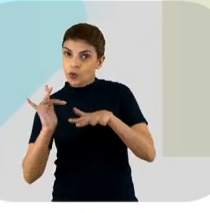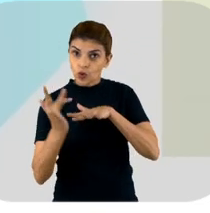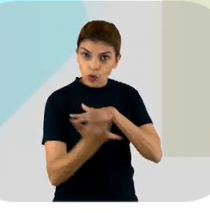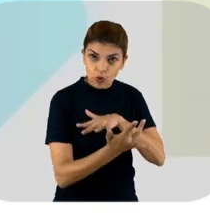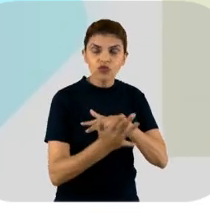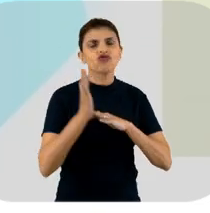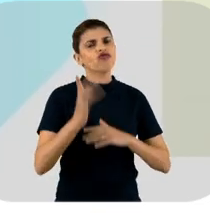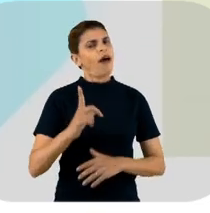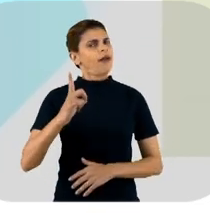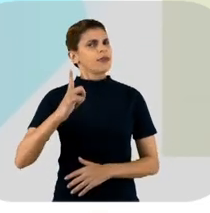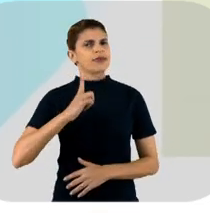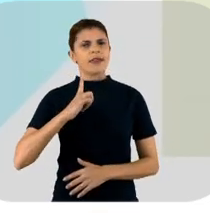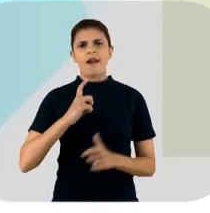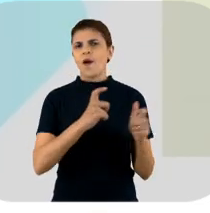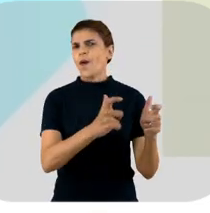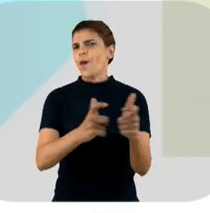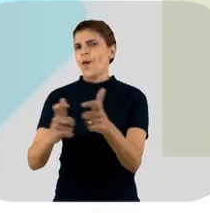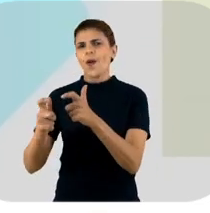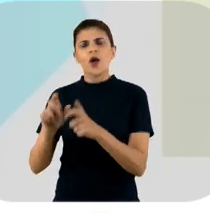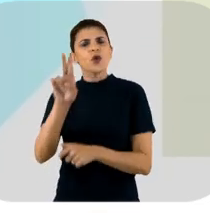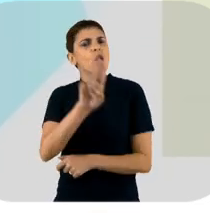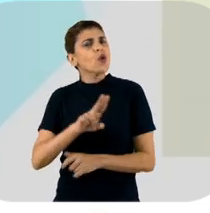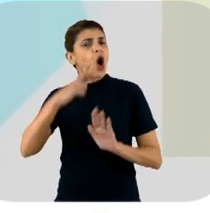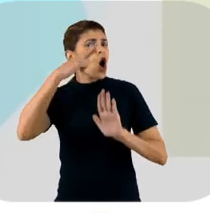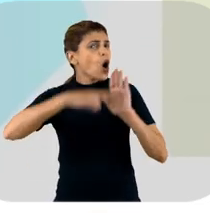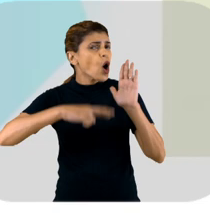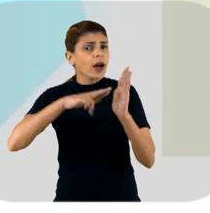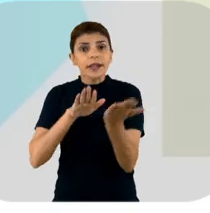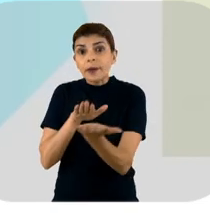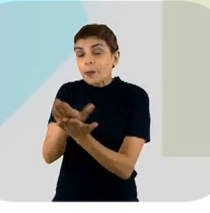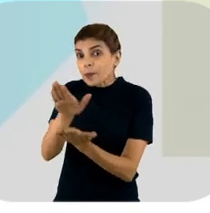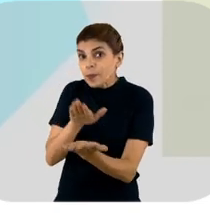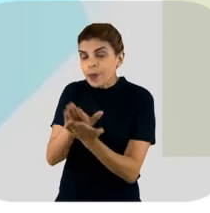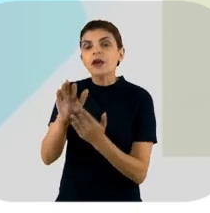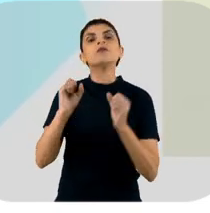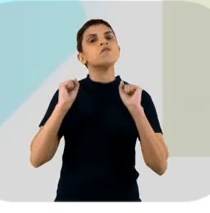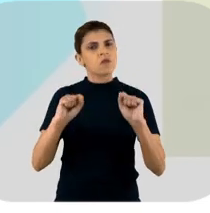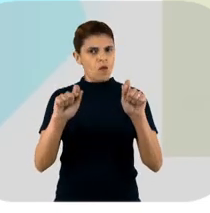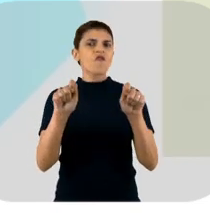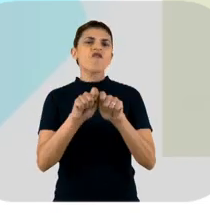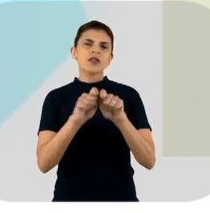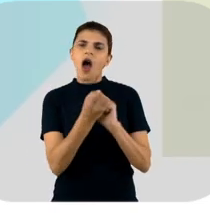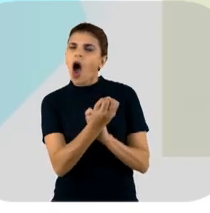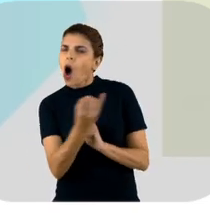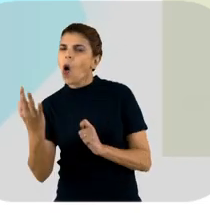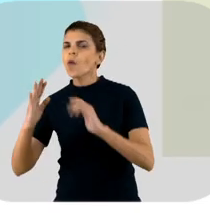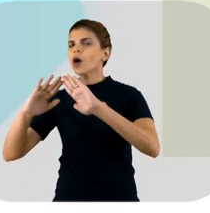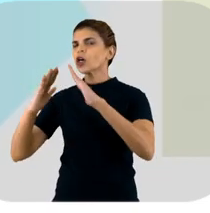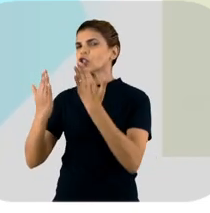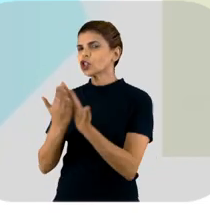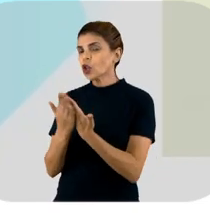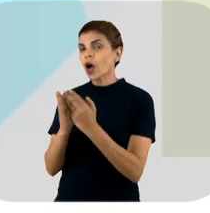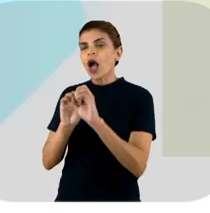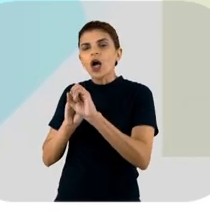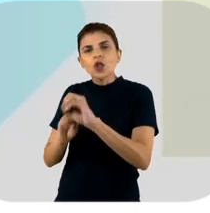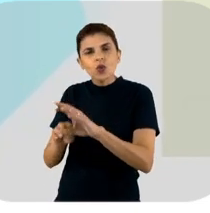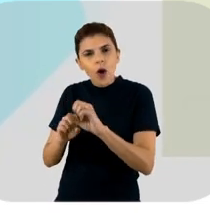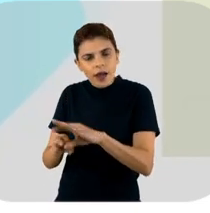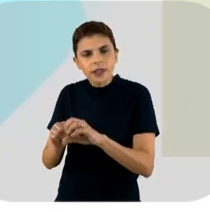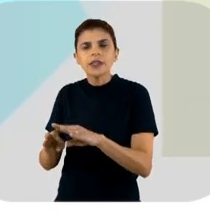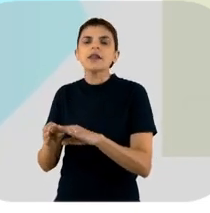sociais, e até em lugares mais extremos, usar o roteiro impresso, como tem que fazer em algumas escolas de educação